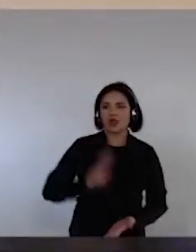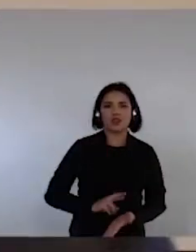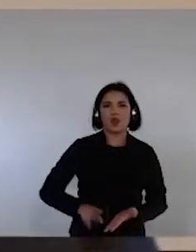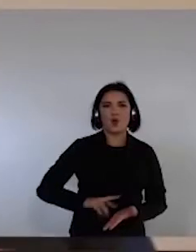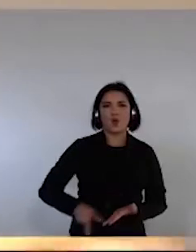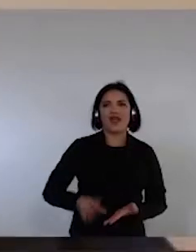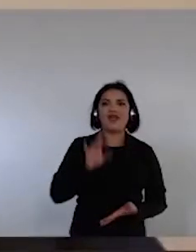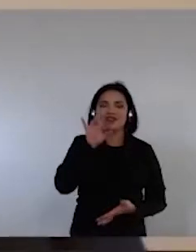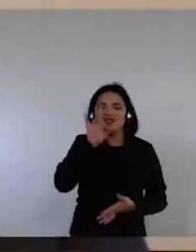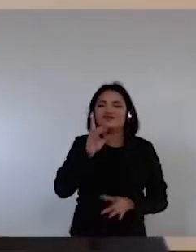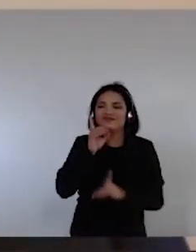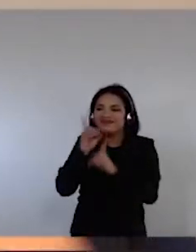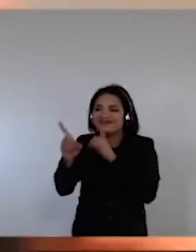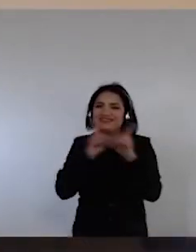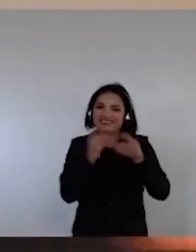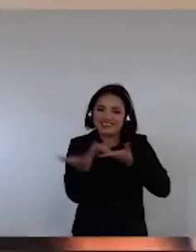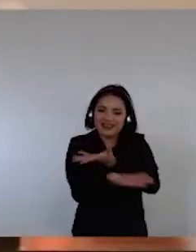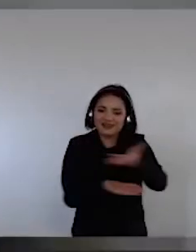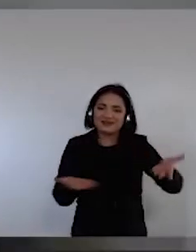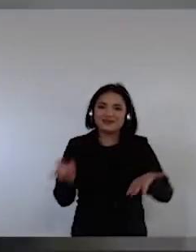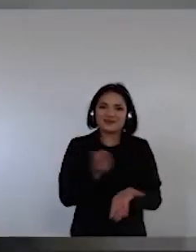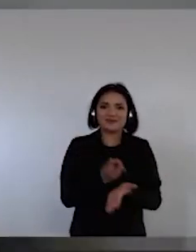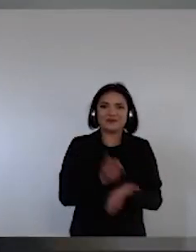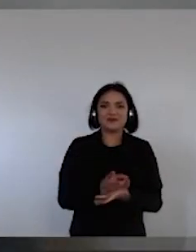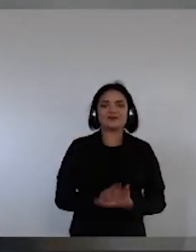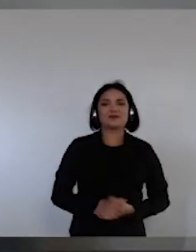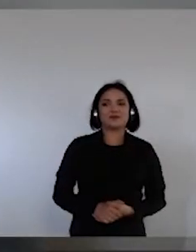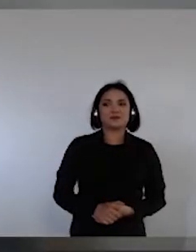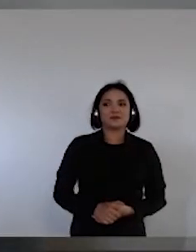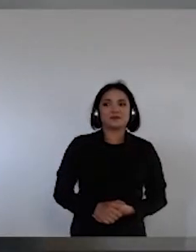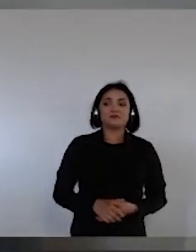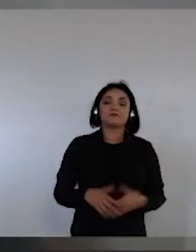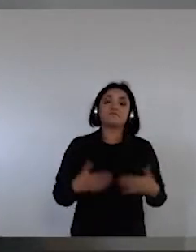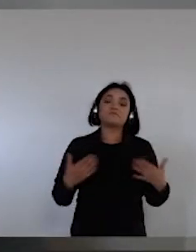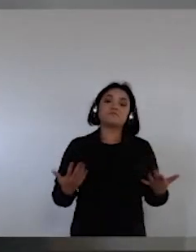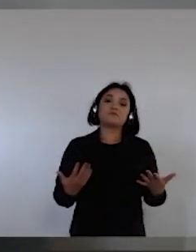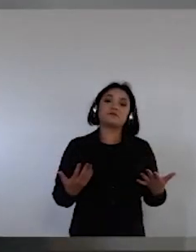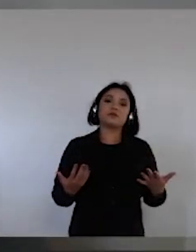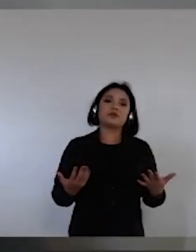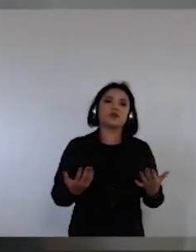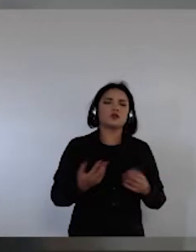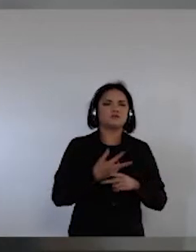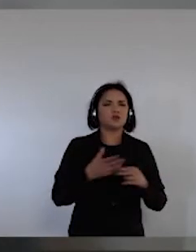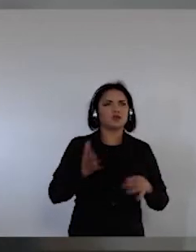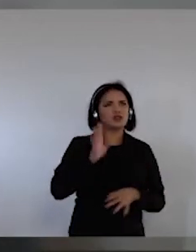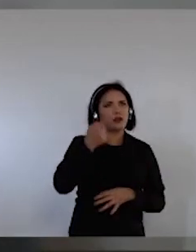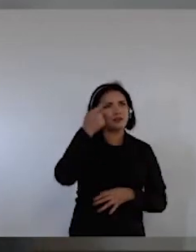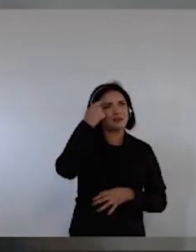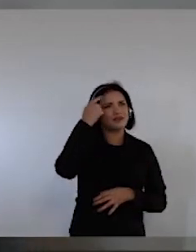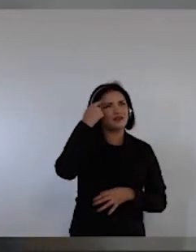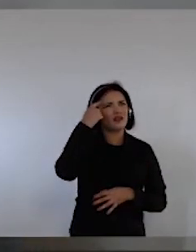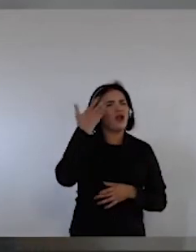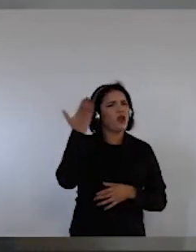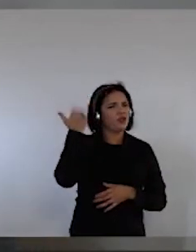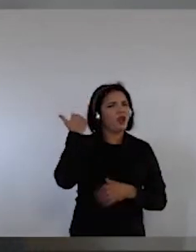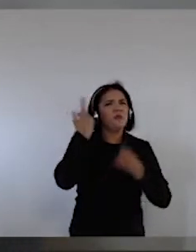certamente não ganhamos em qualidade, porque você perde, né, a participação do colegiado, quer dizer,